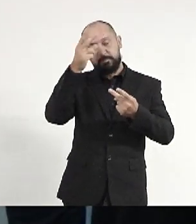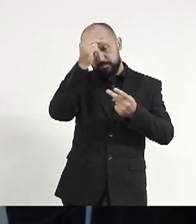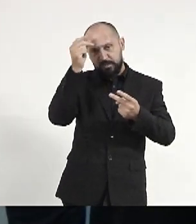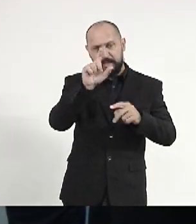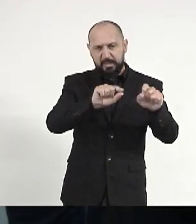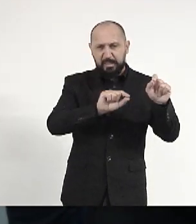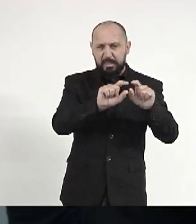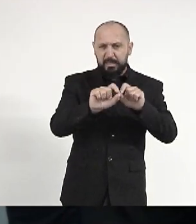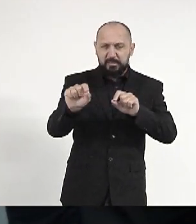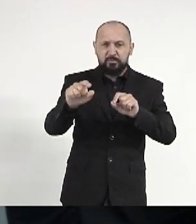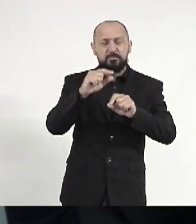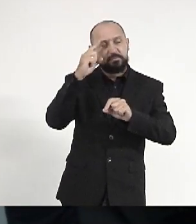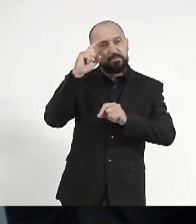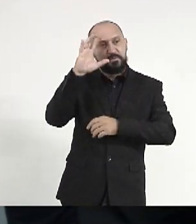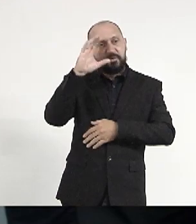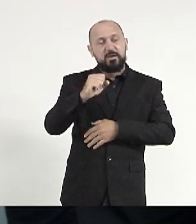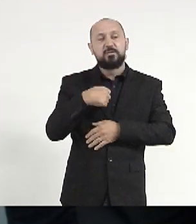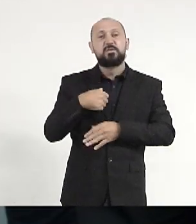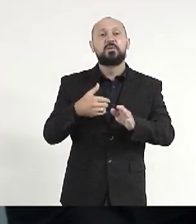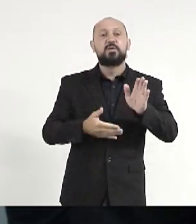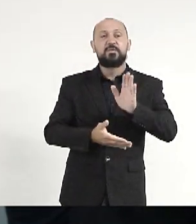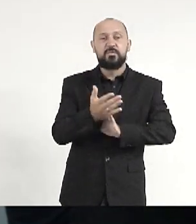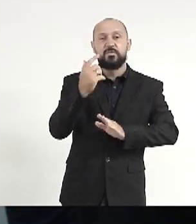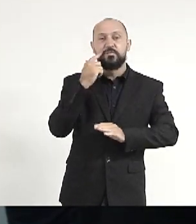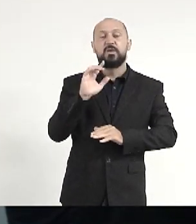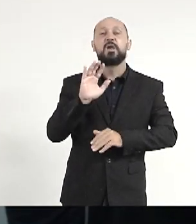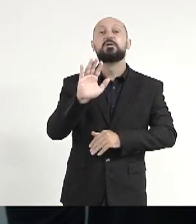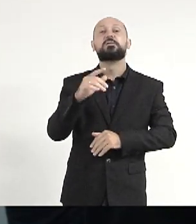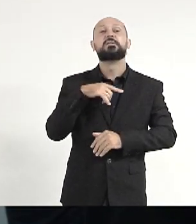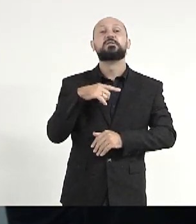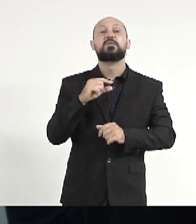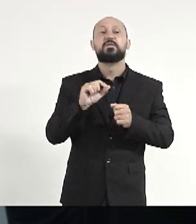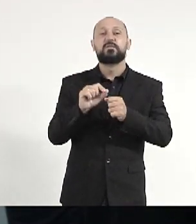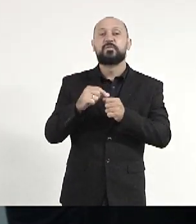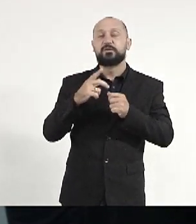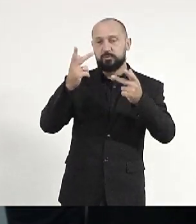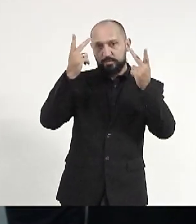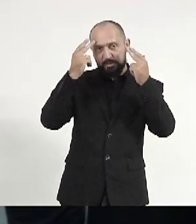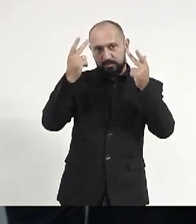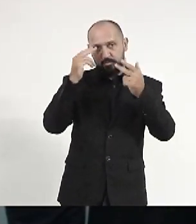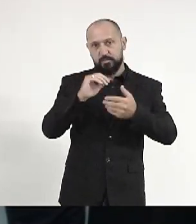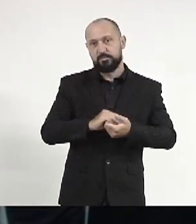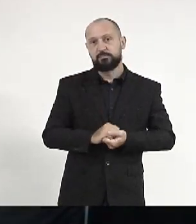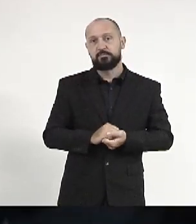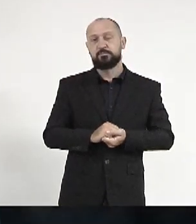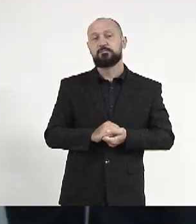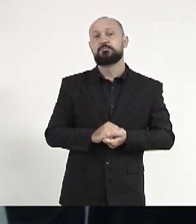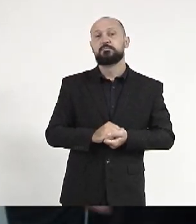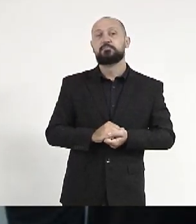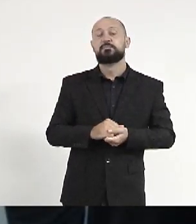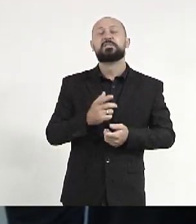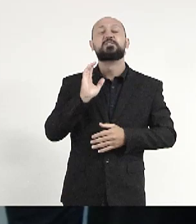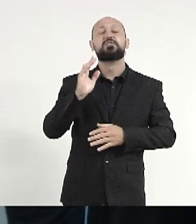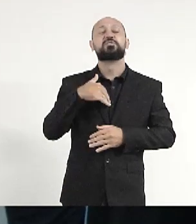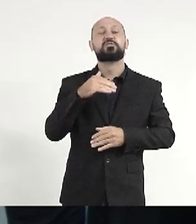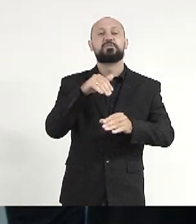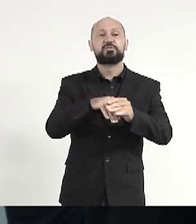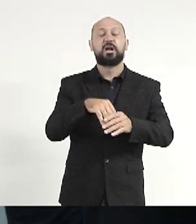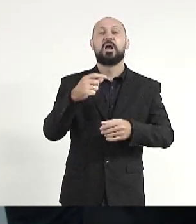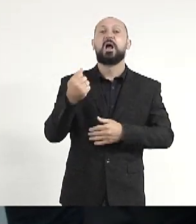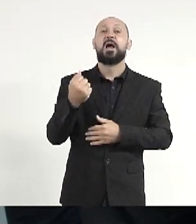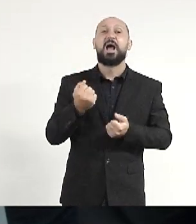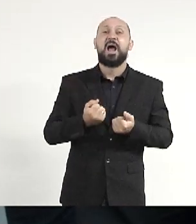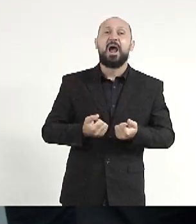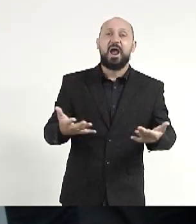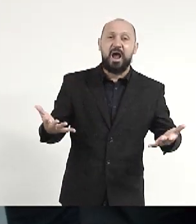cada um define o que quer disputar e vem para o pleito. A gente faz isso com muita tranquilidade. A questão que ninguém aguenta mais é um custo de